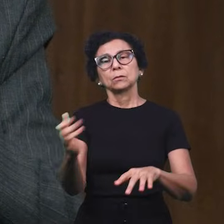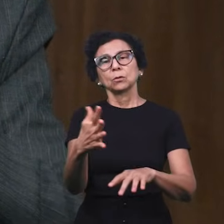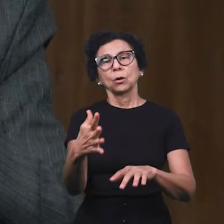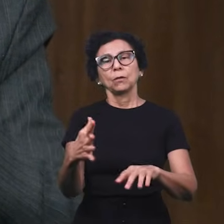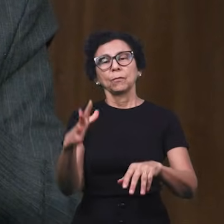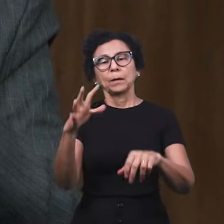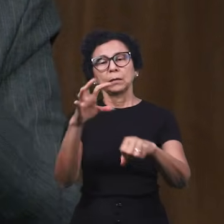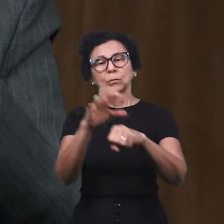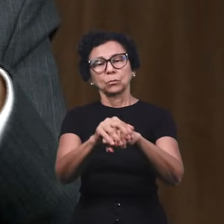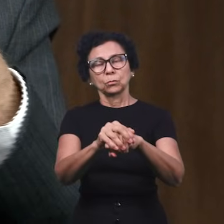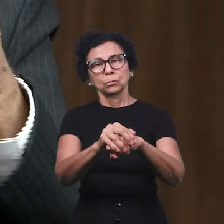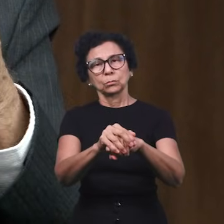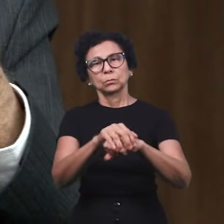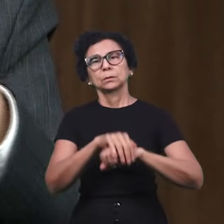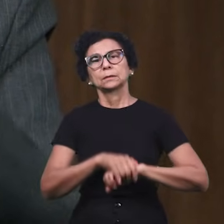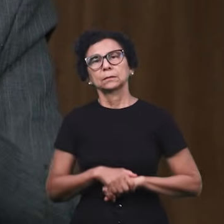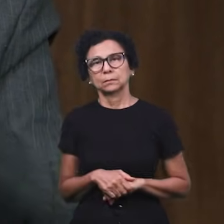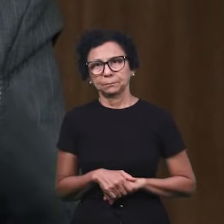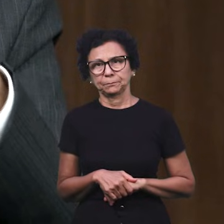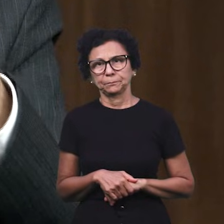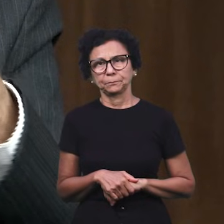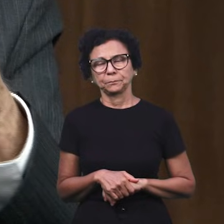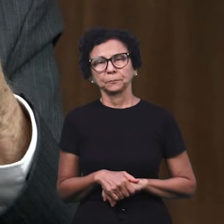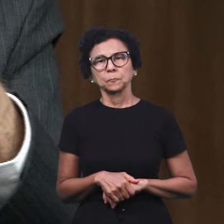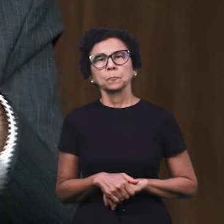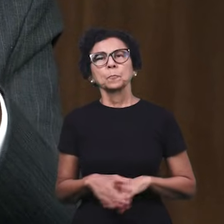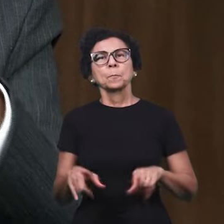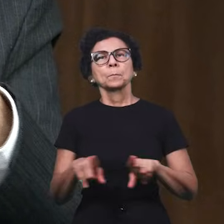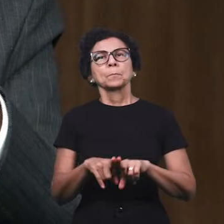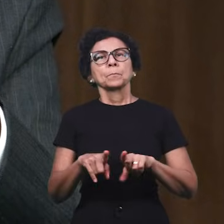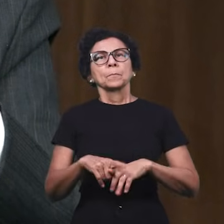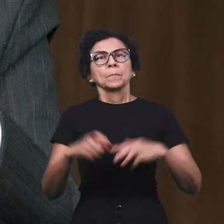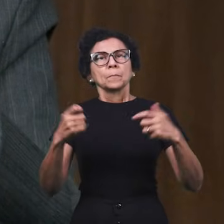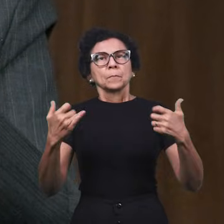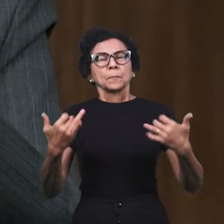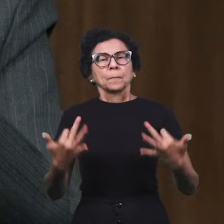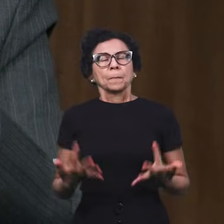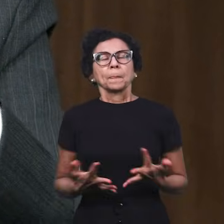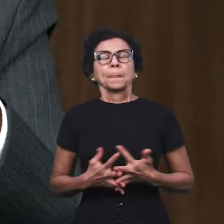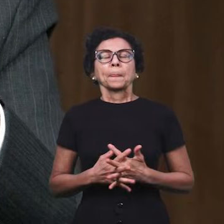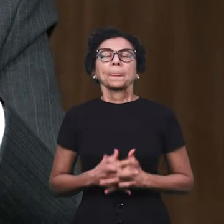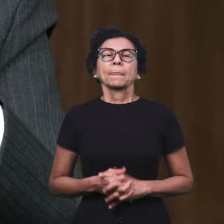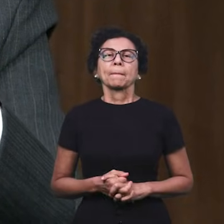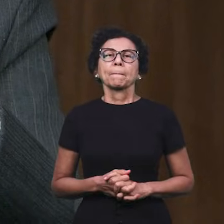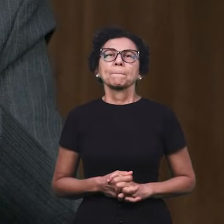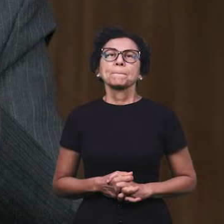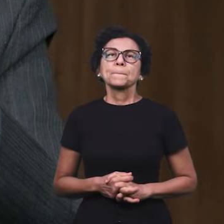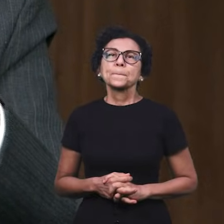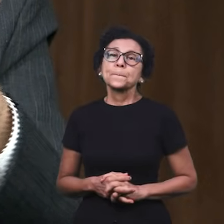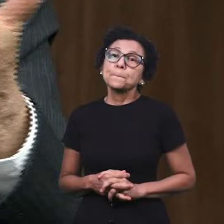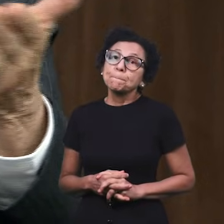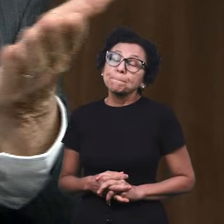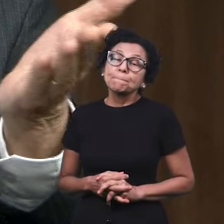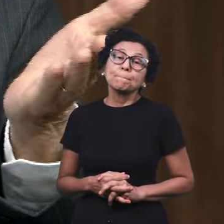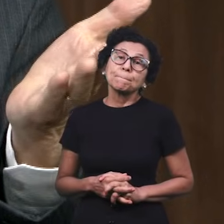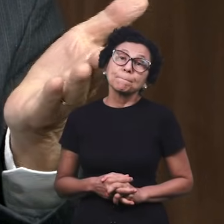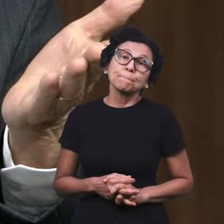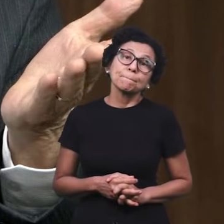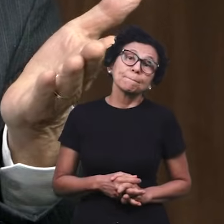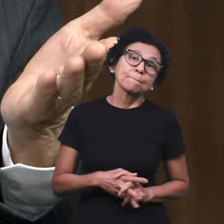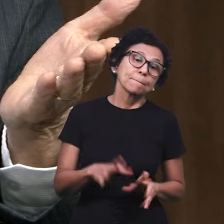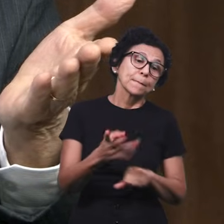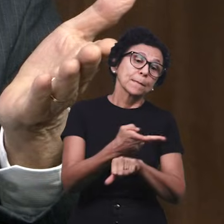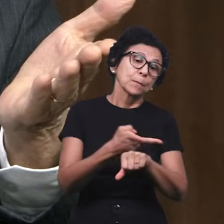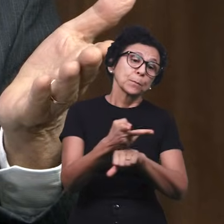novas terras. Aliado a isso, também já mencionado, o desejo de encontrar